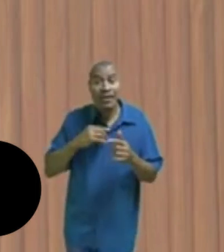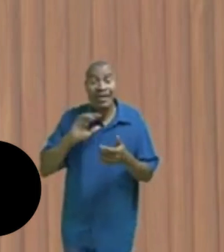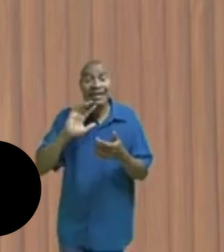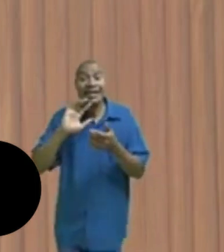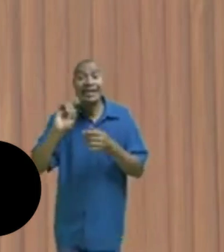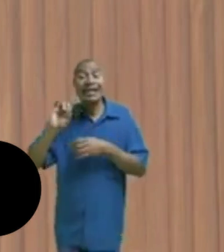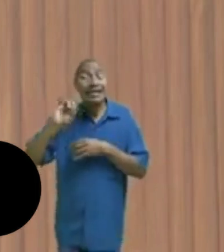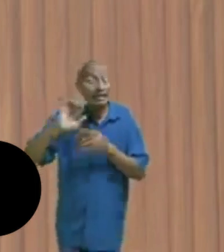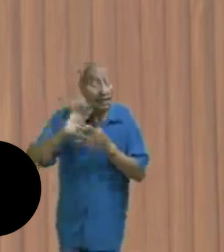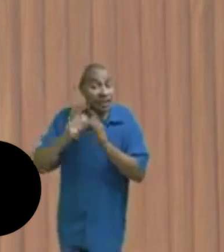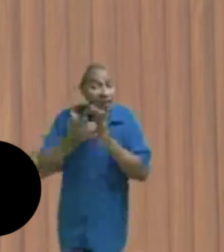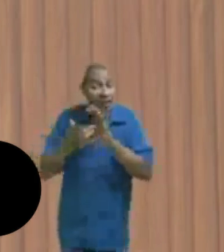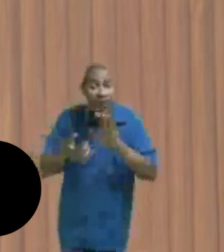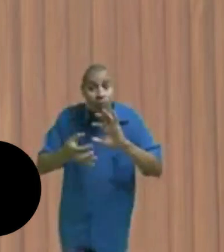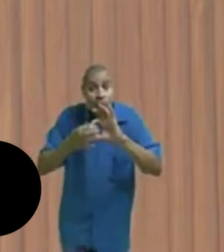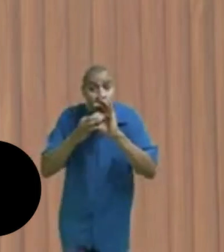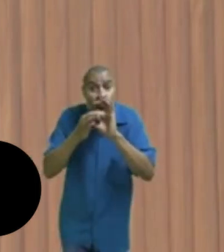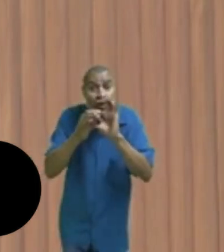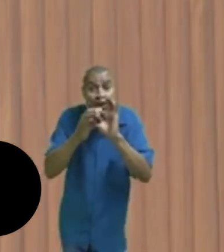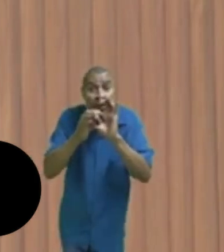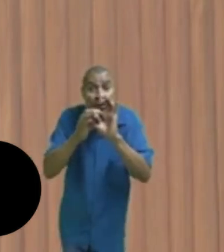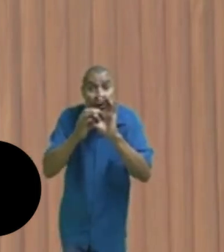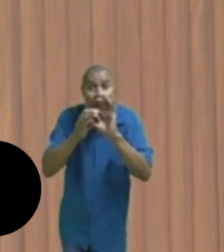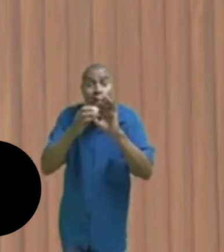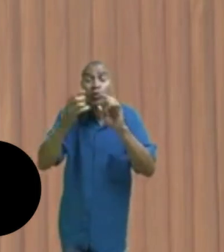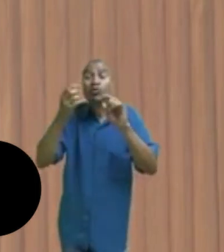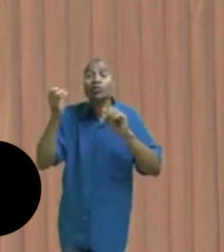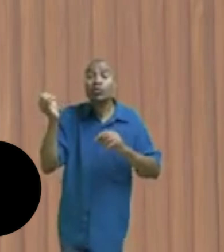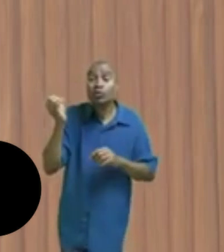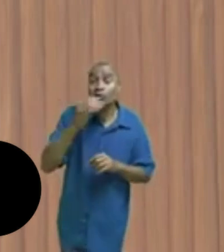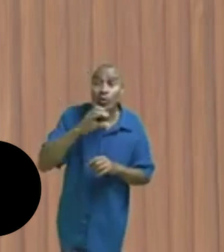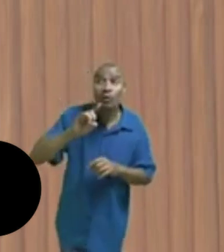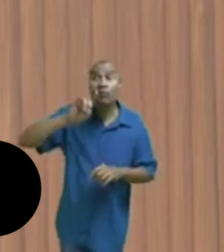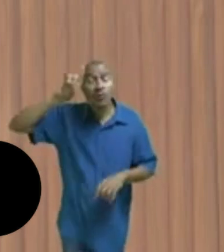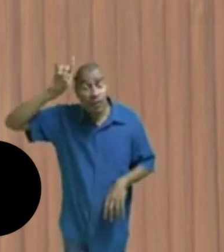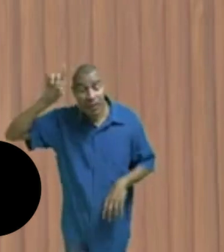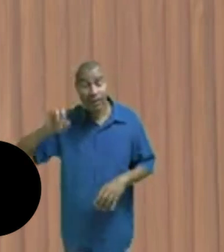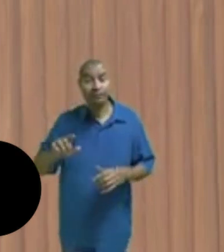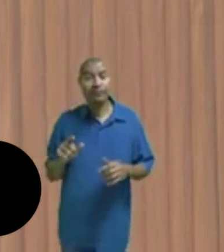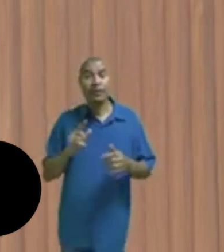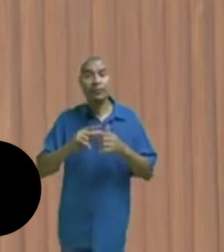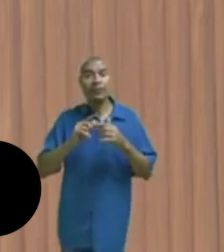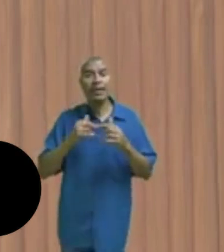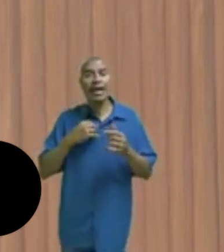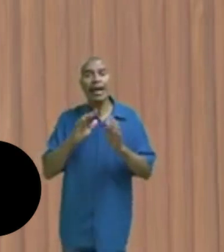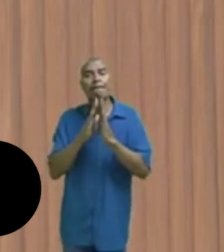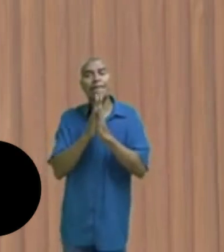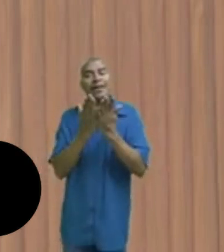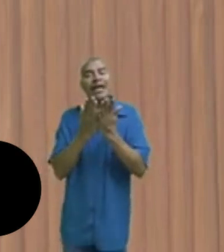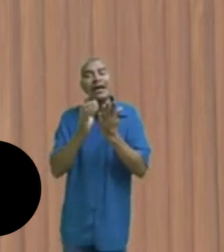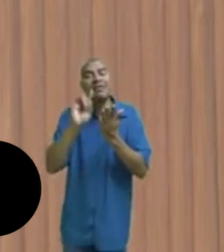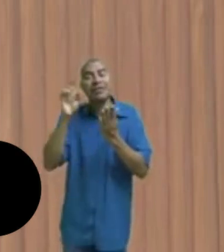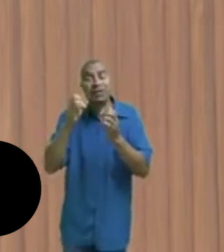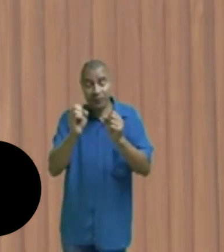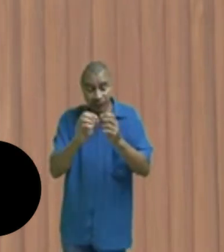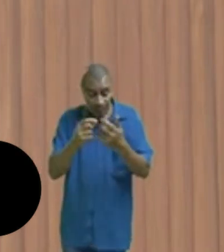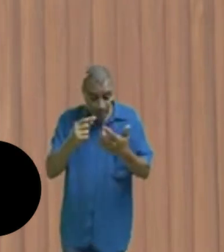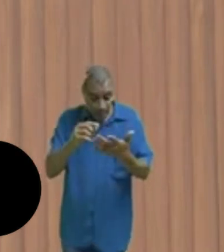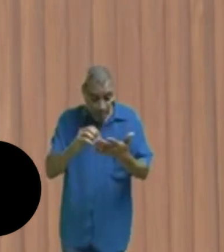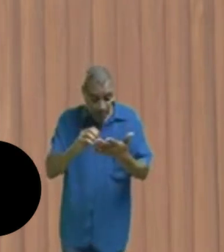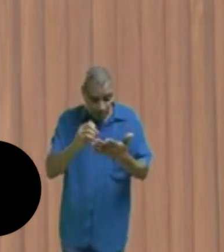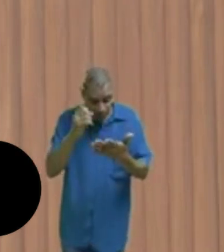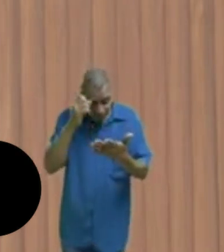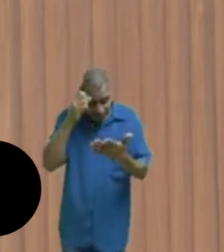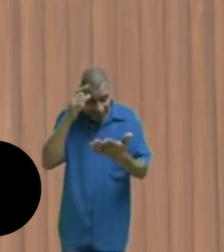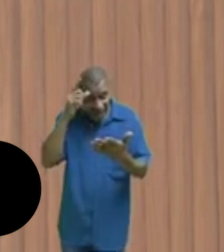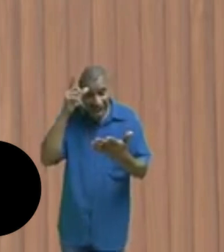reconciliou com o Criador, e de repente num estalo, a palavra de Deus começou a fazer sentido. E de repente, num